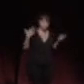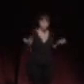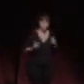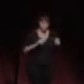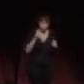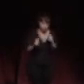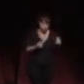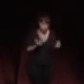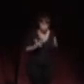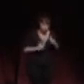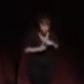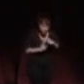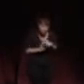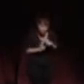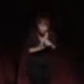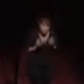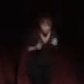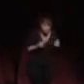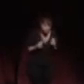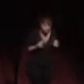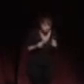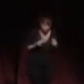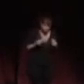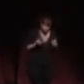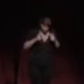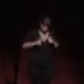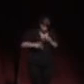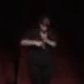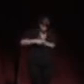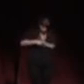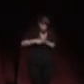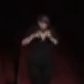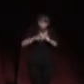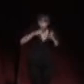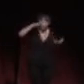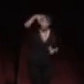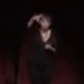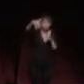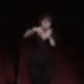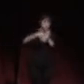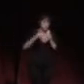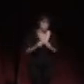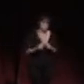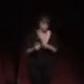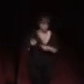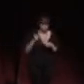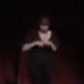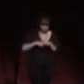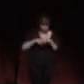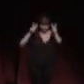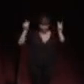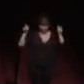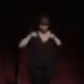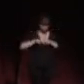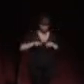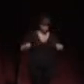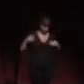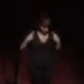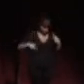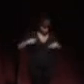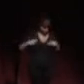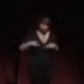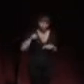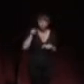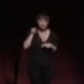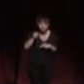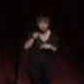limite de cada espaço. Então, voltando à origem da nossa mesa, isso que nós estamos colocando aqui